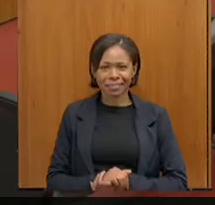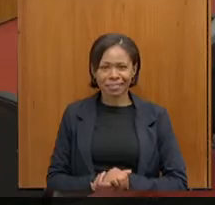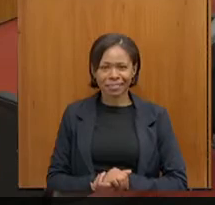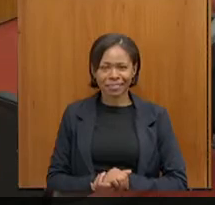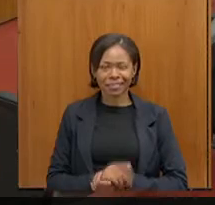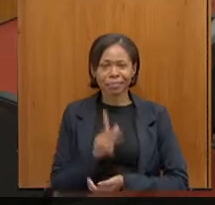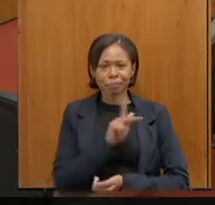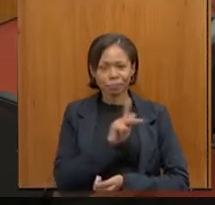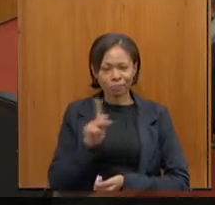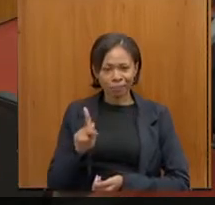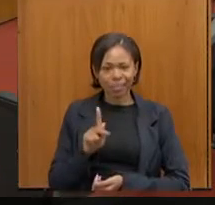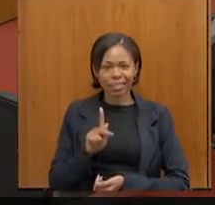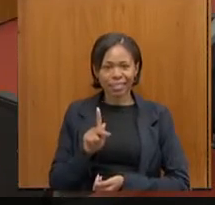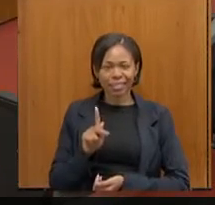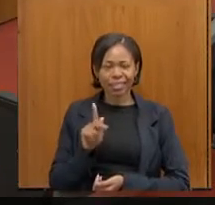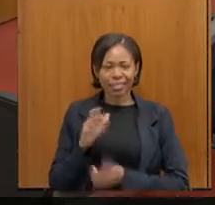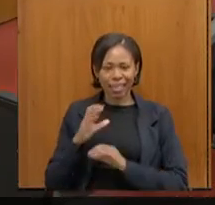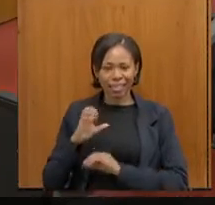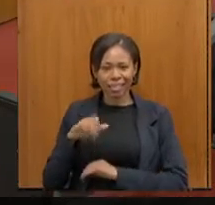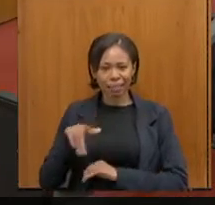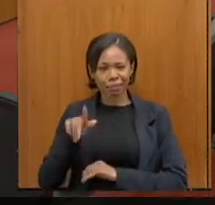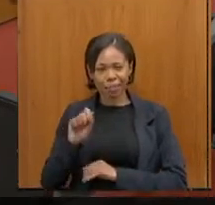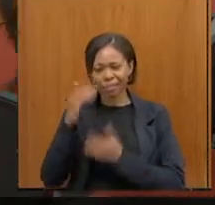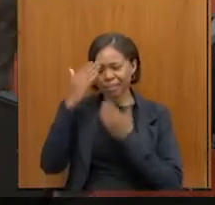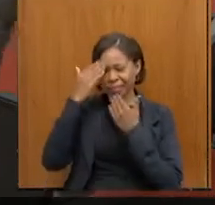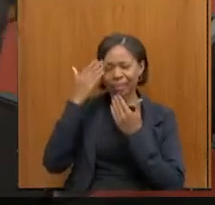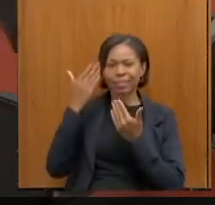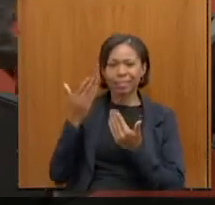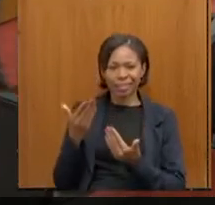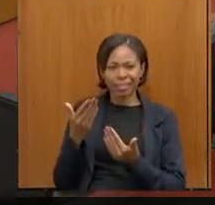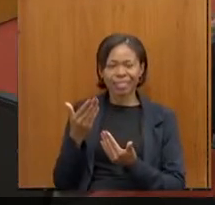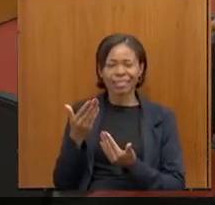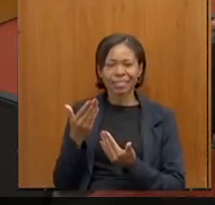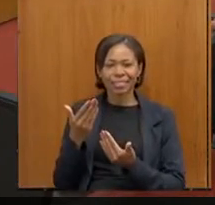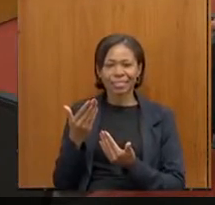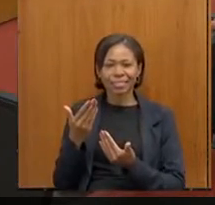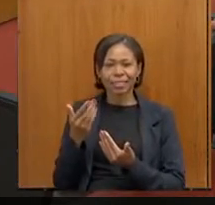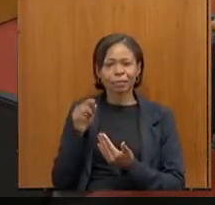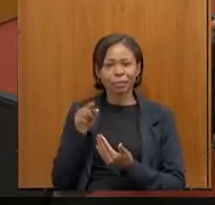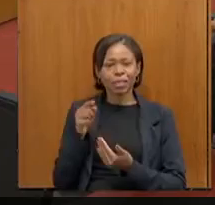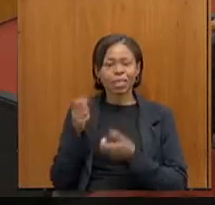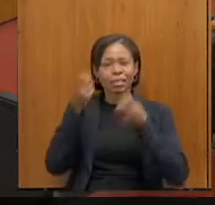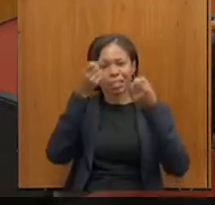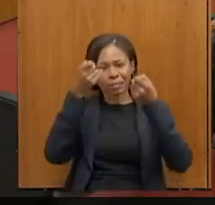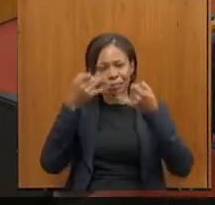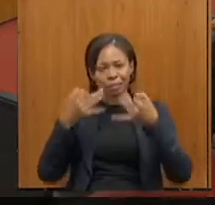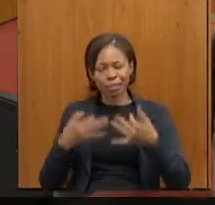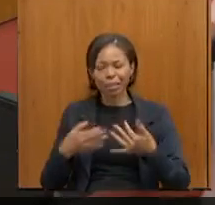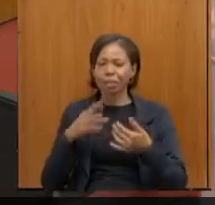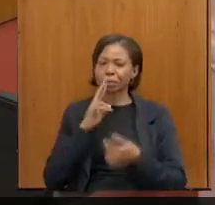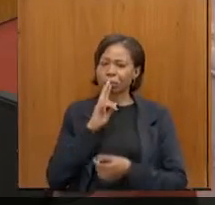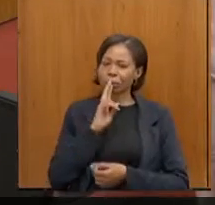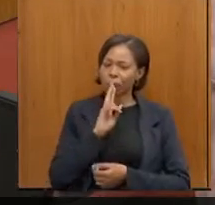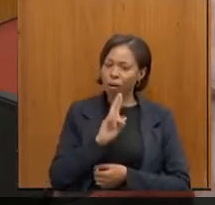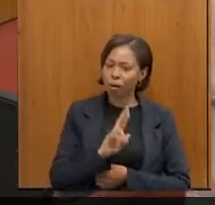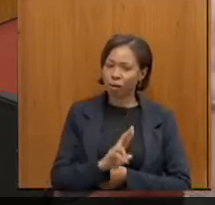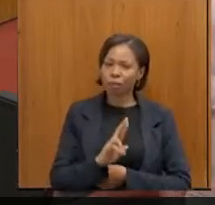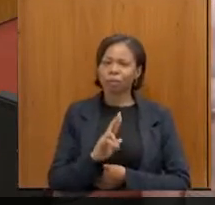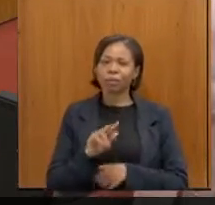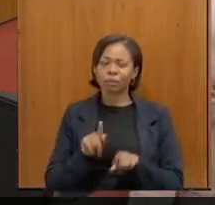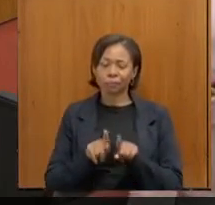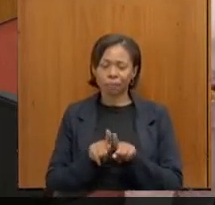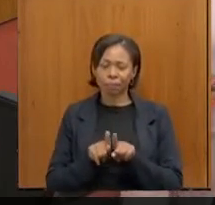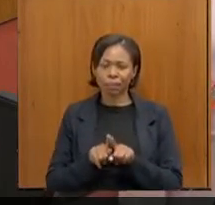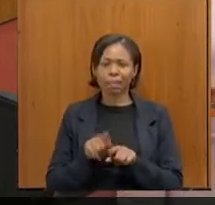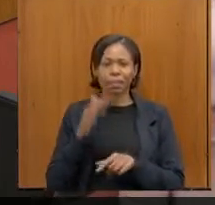o presidente Reynaldo passanezi e agradeço pela explanação pelas respostas e